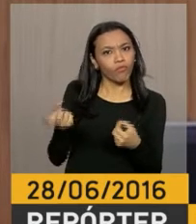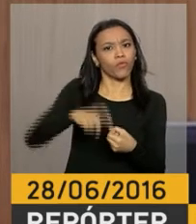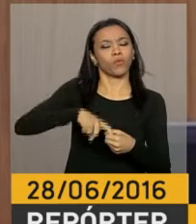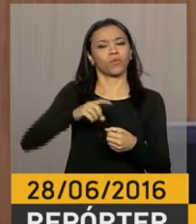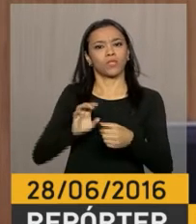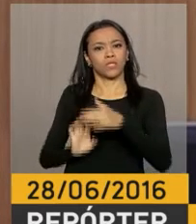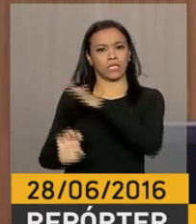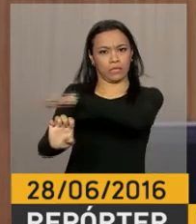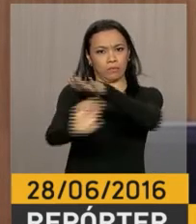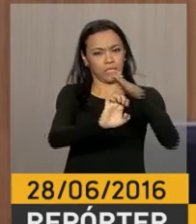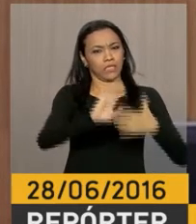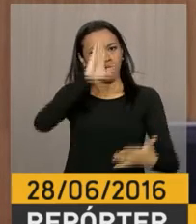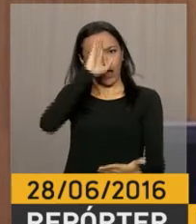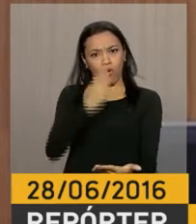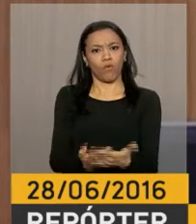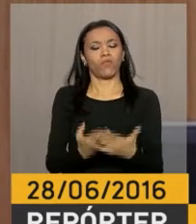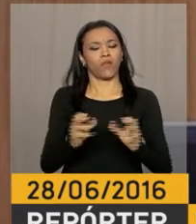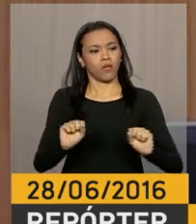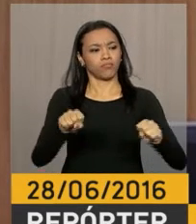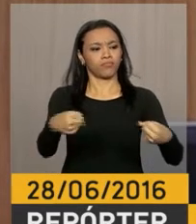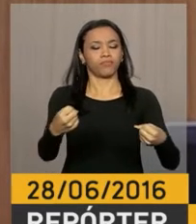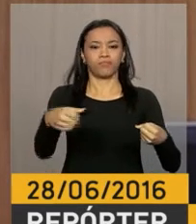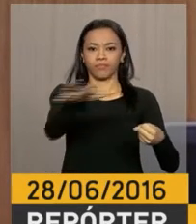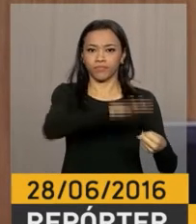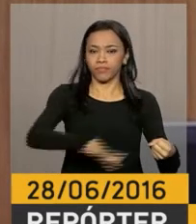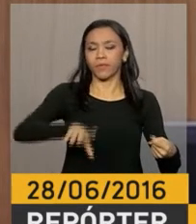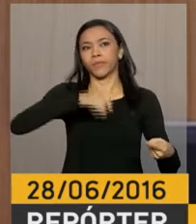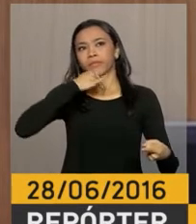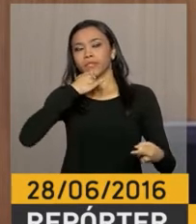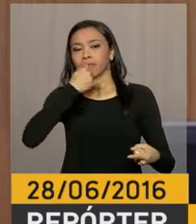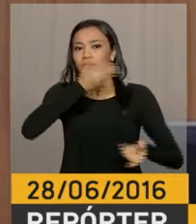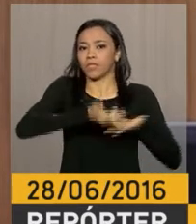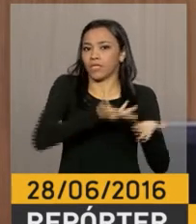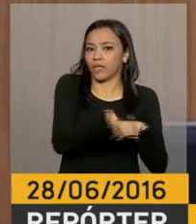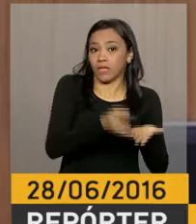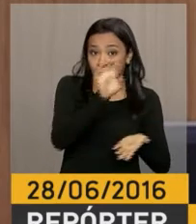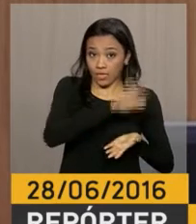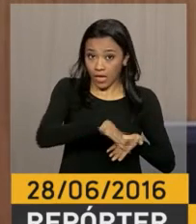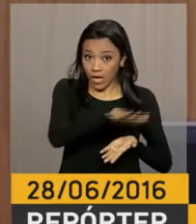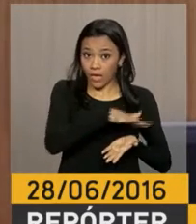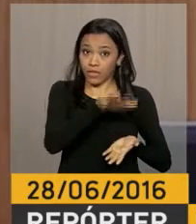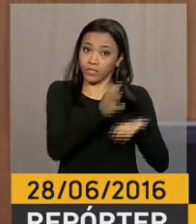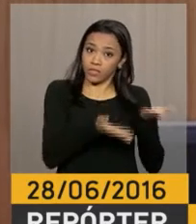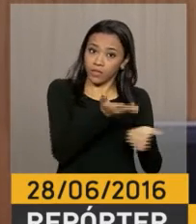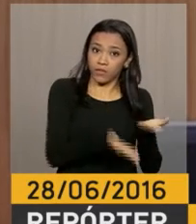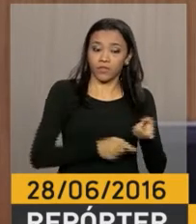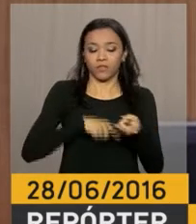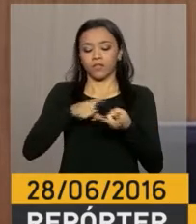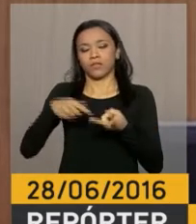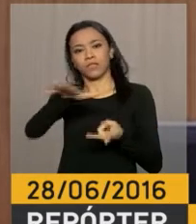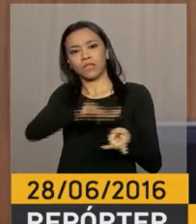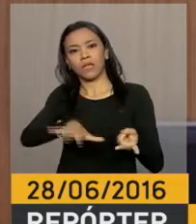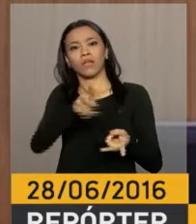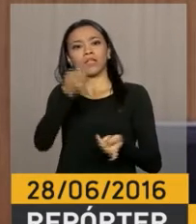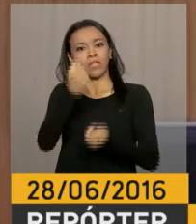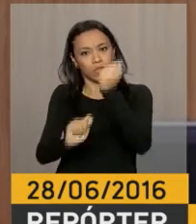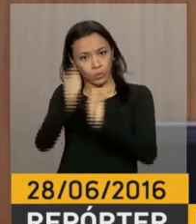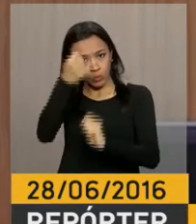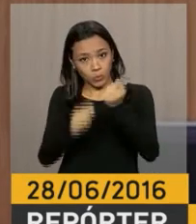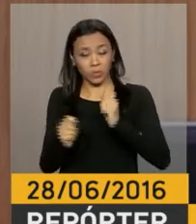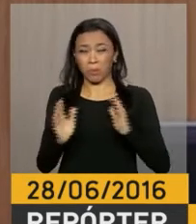ponto de vista empresarial, tanto serviços, indústria, mesmo a construção, que vem de um período de